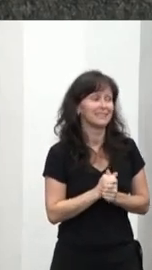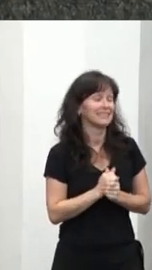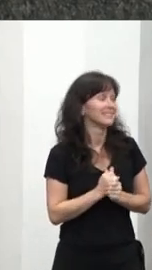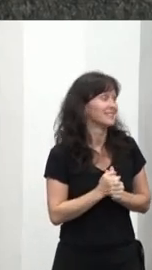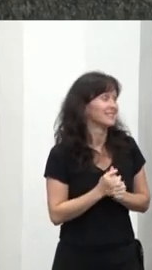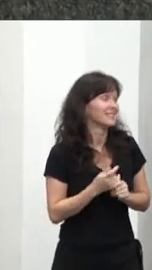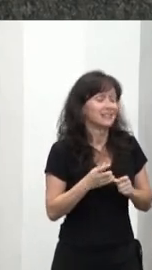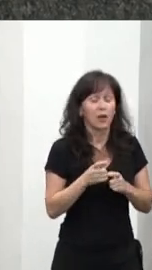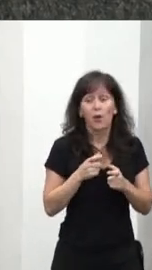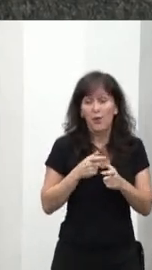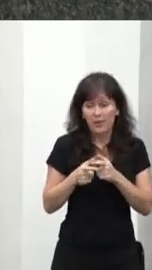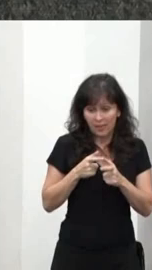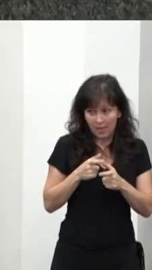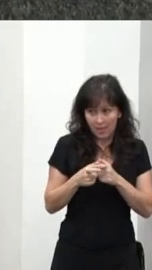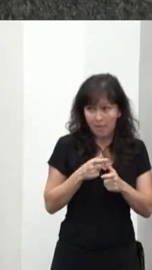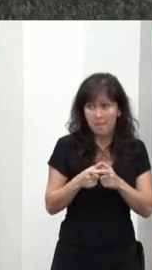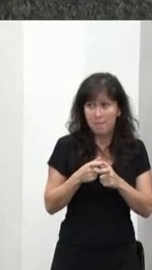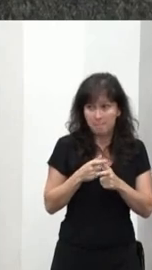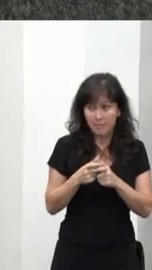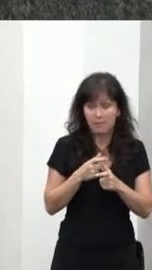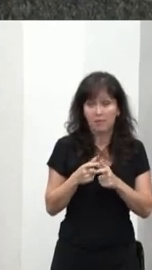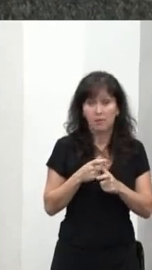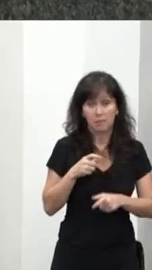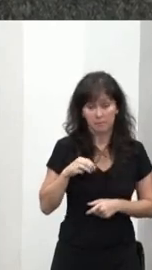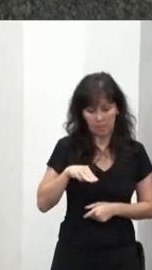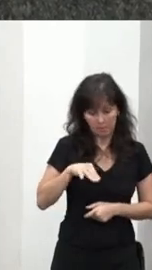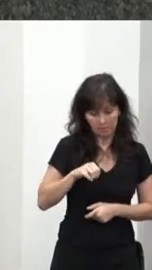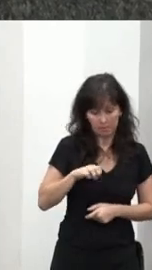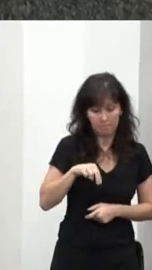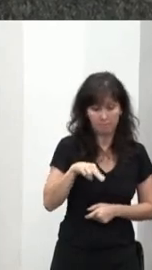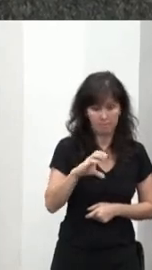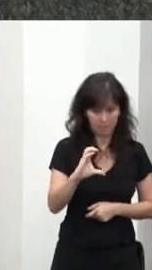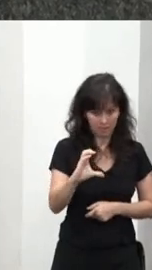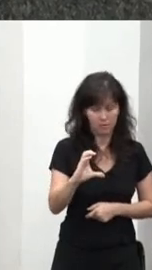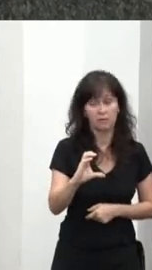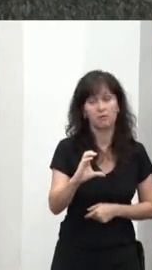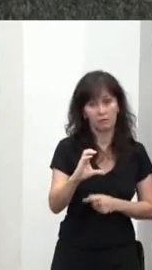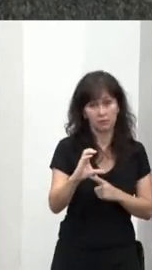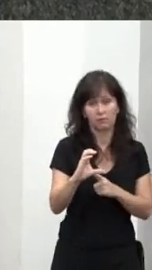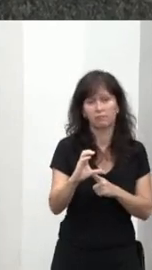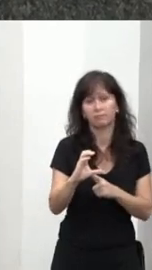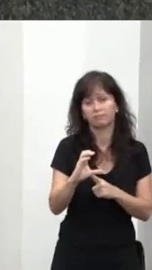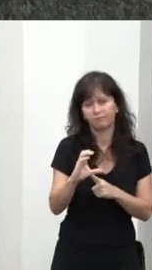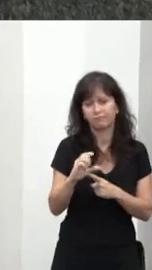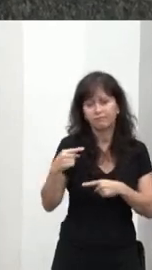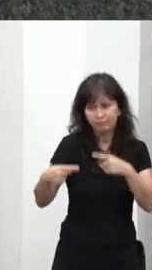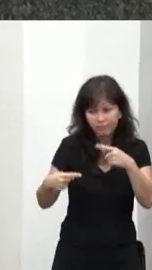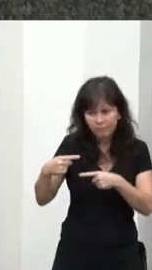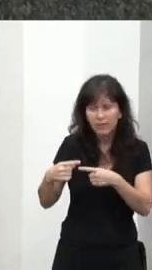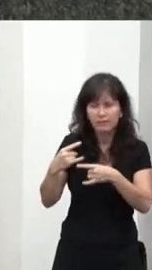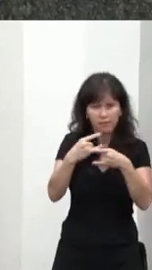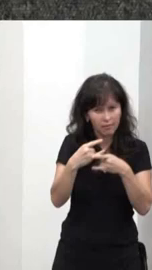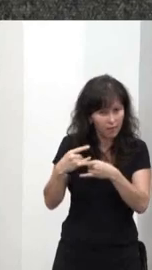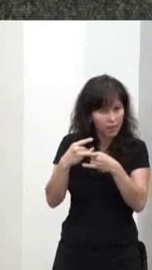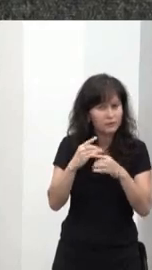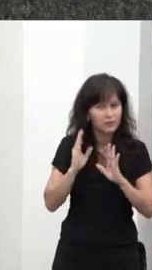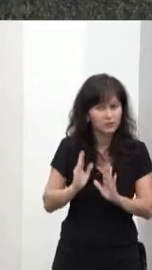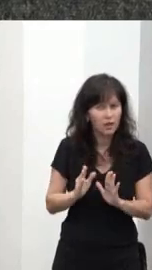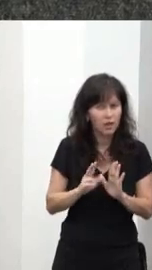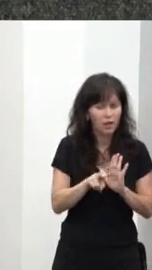Isso vai ser também para o ministério da cultura esse debate né que vem surgindo em algumas lives